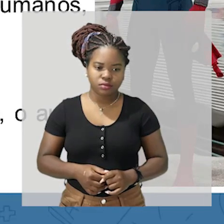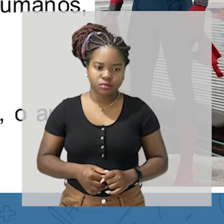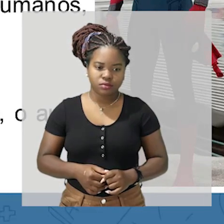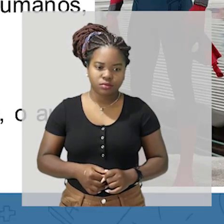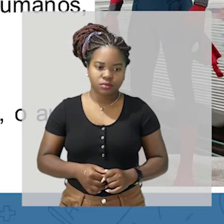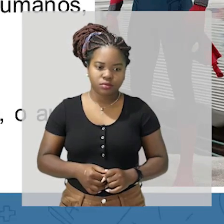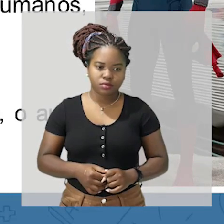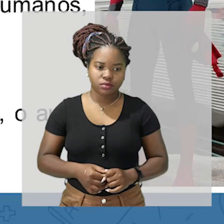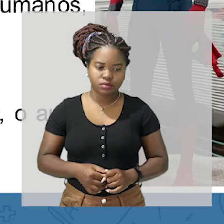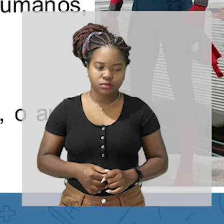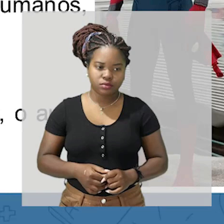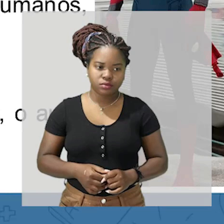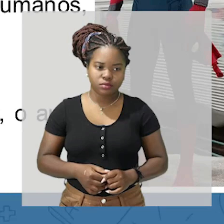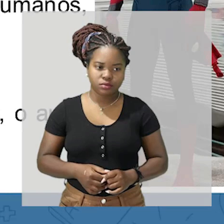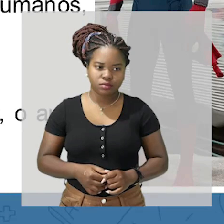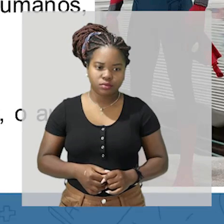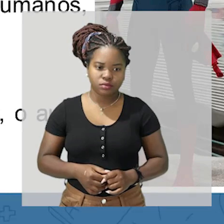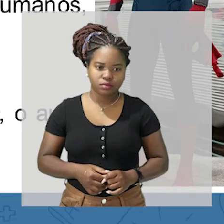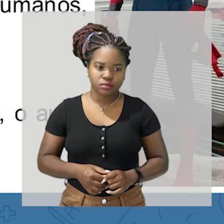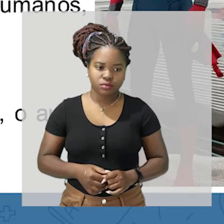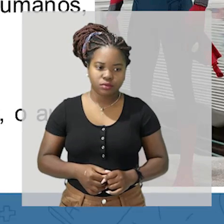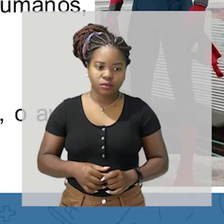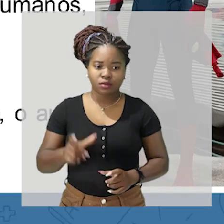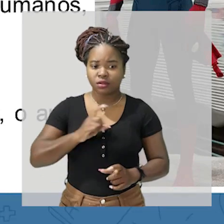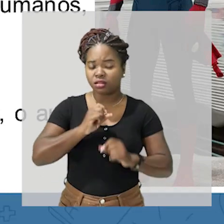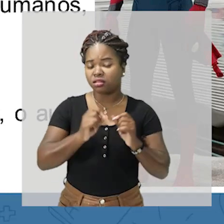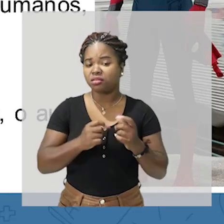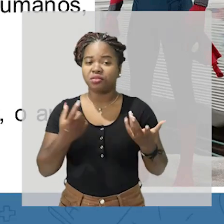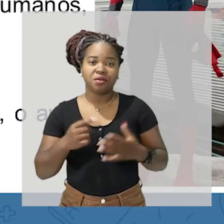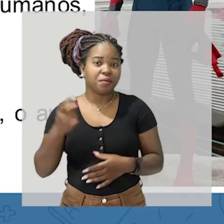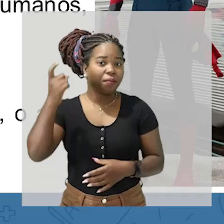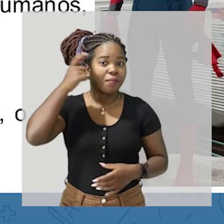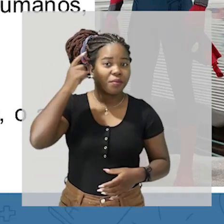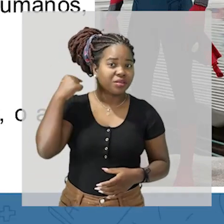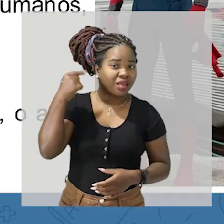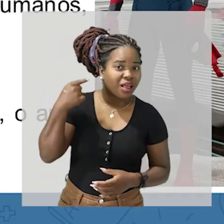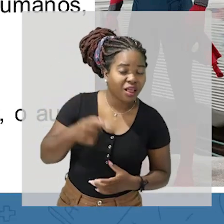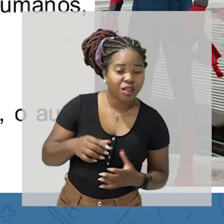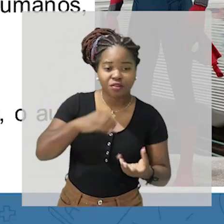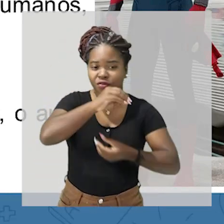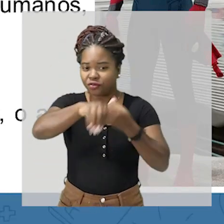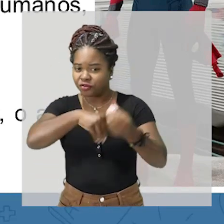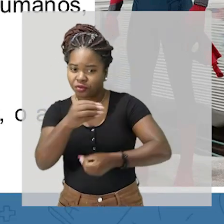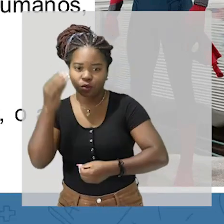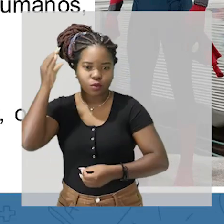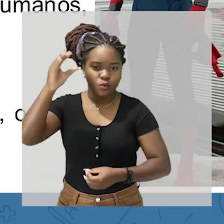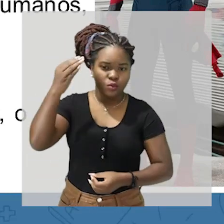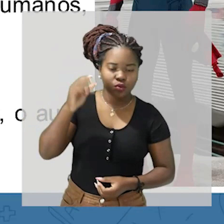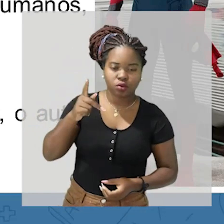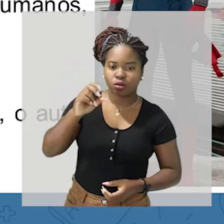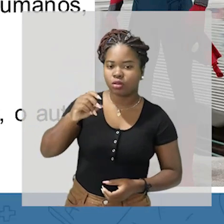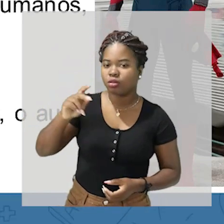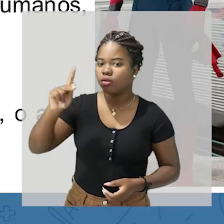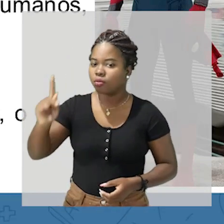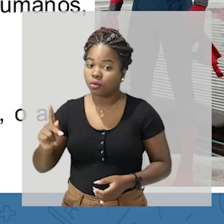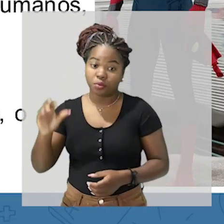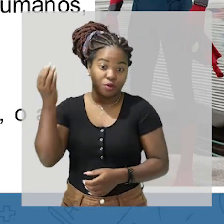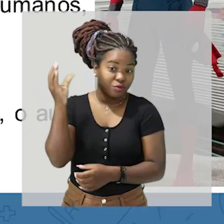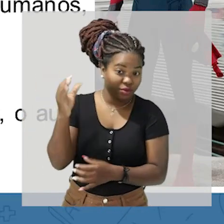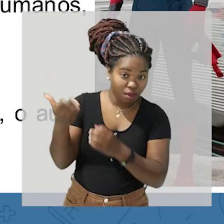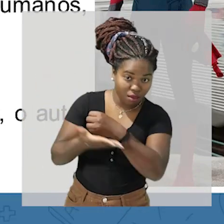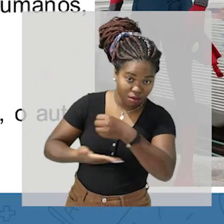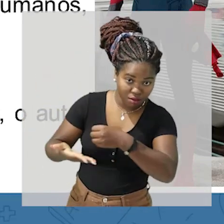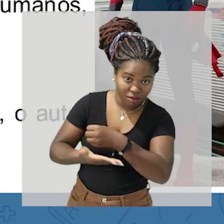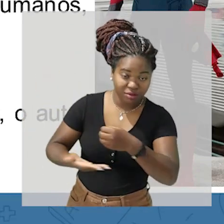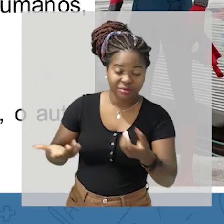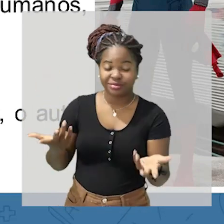órgãos sensoriais das aranhas? Aí, gente, olha que loucura, eles vão misturar cultura pop com ciência básica. E tem muita gente que curte